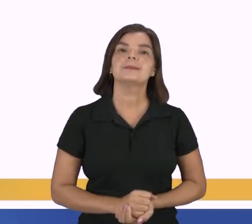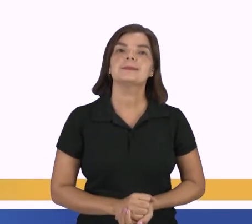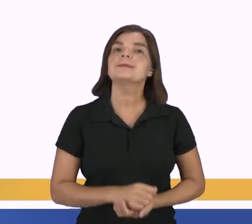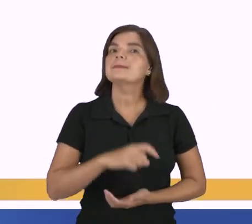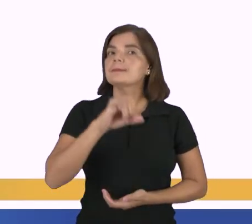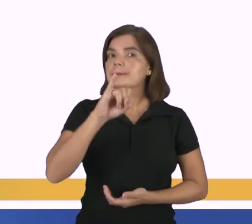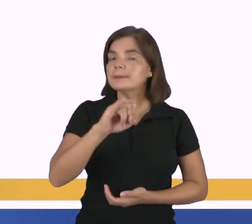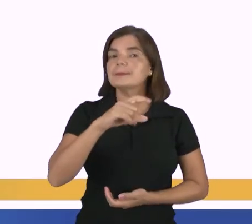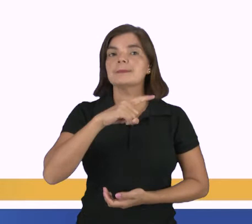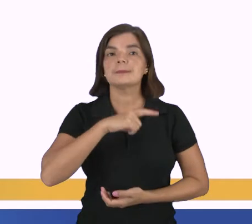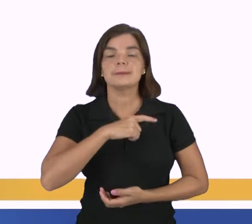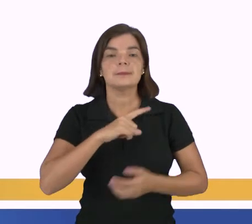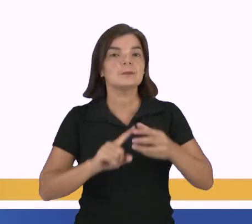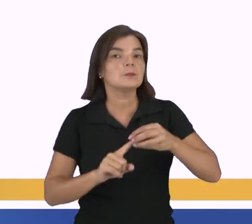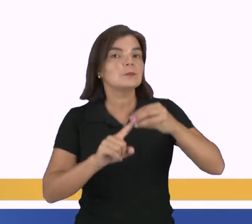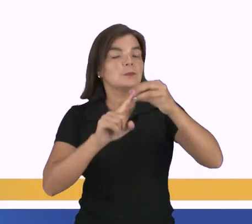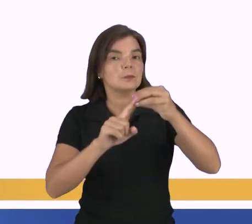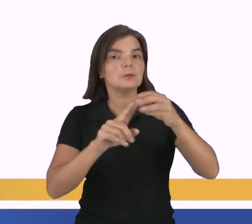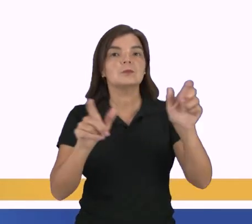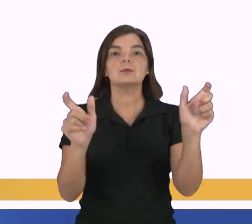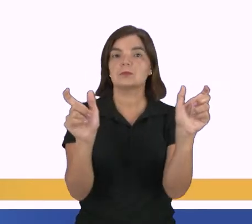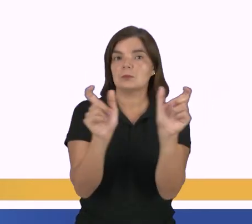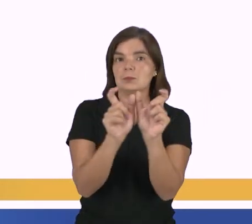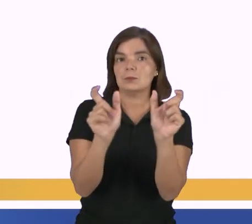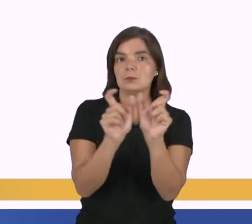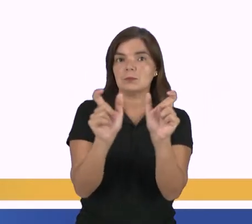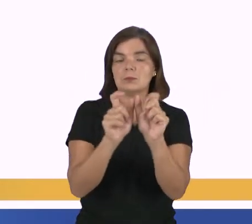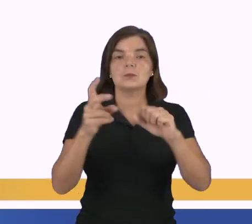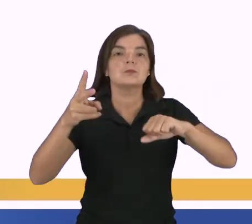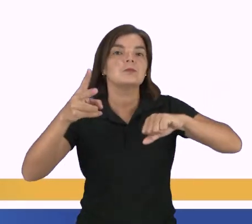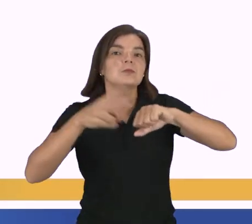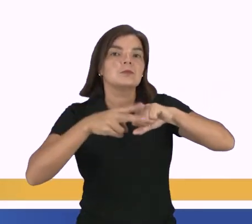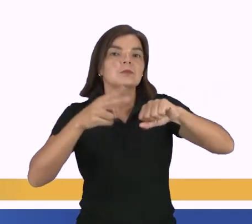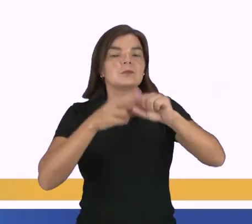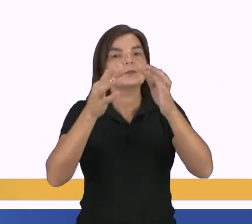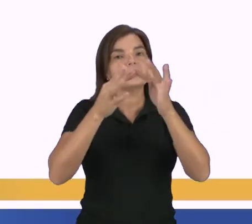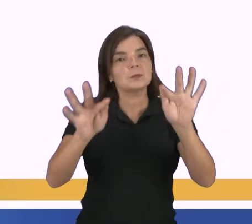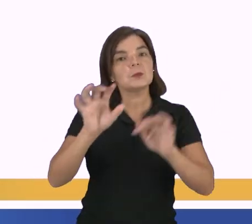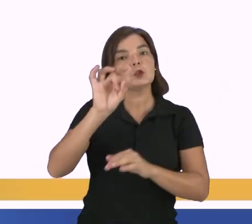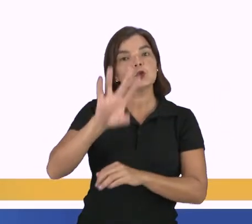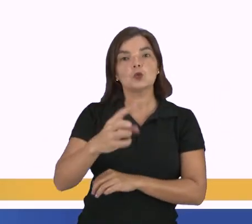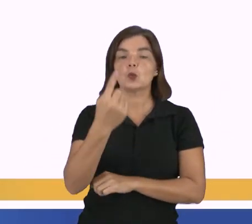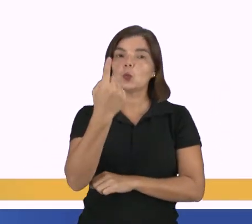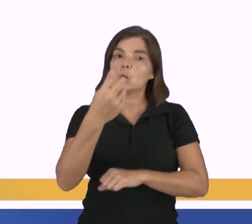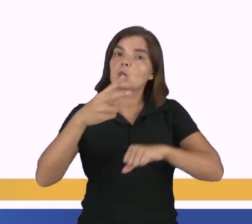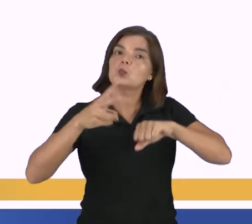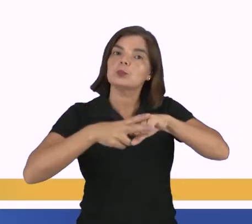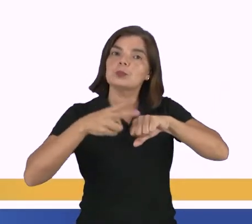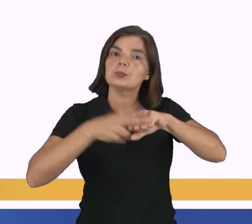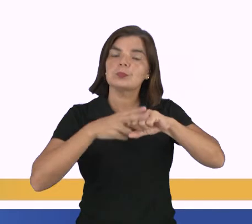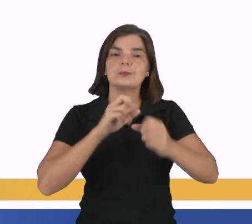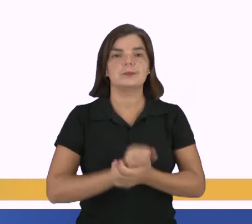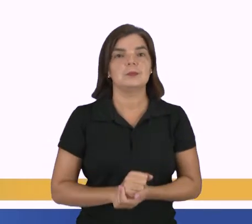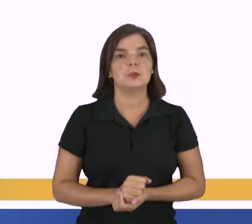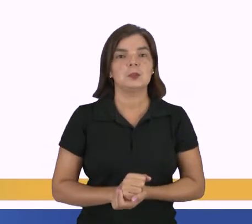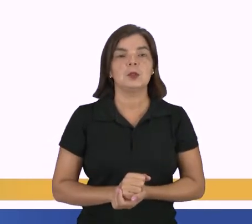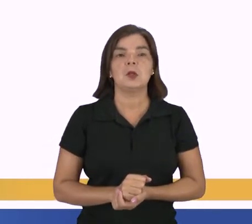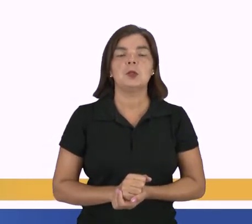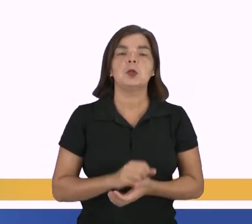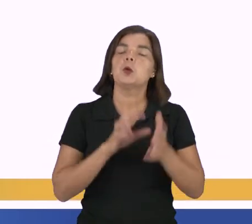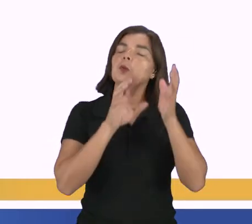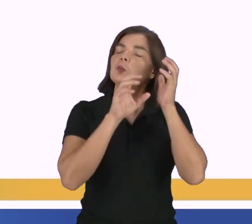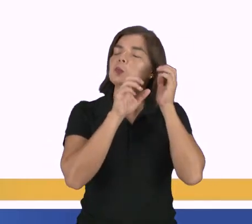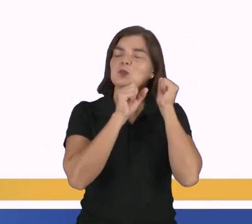se o período contém o simples contém uma única oração, quer dizer que vai ter apenas um verbo. Não dormir